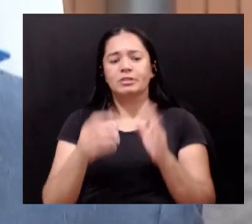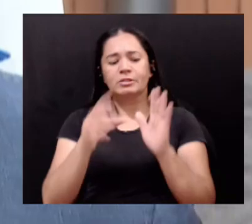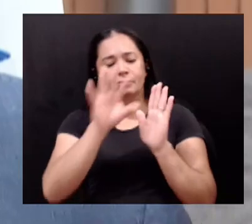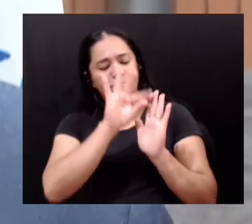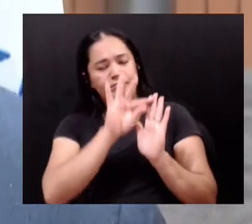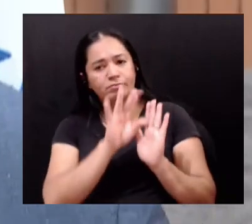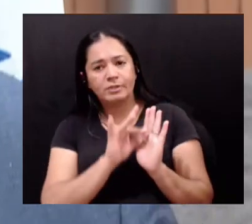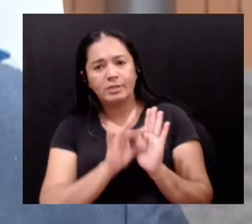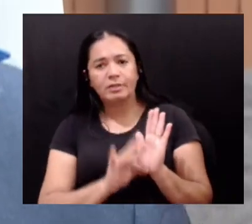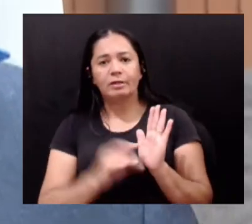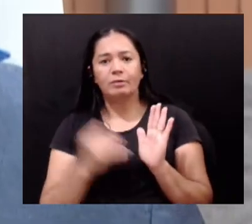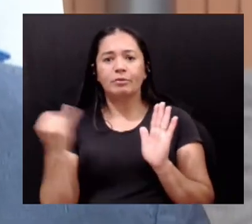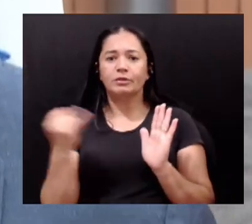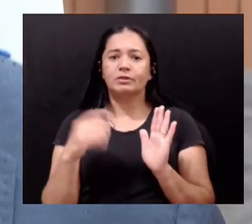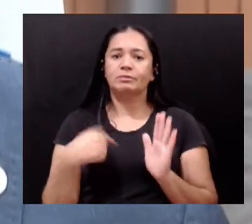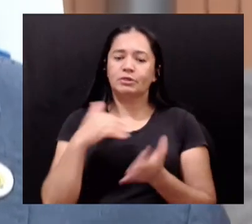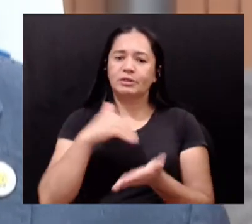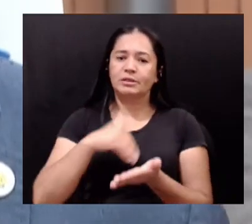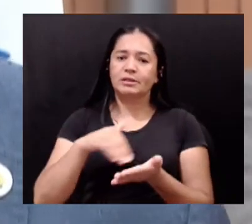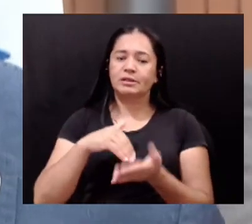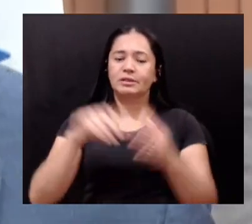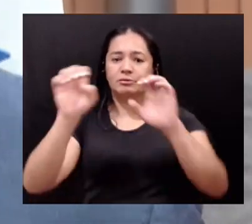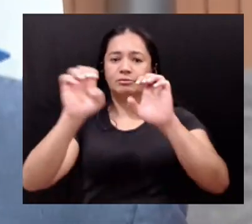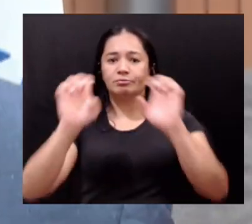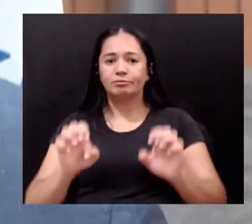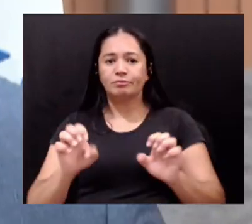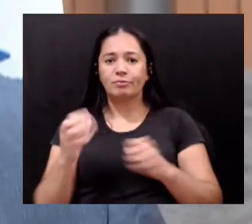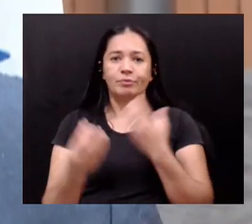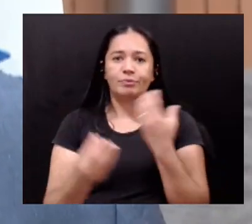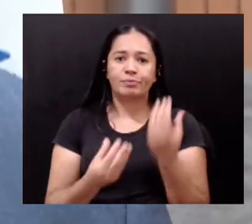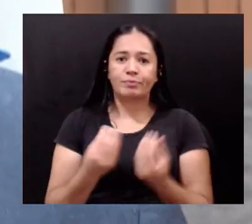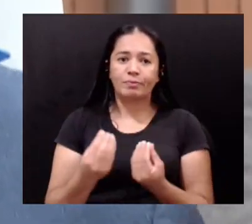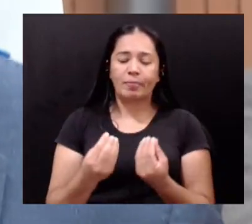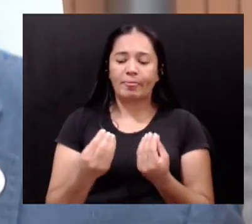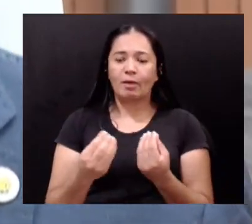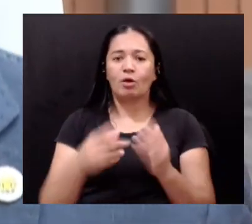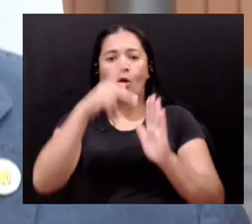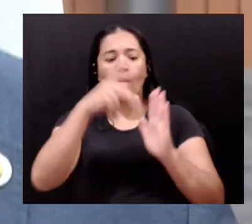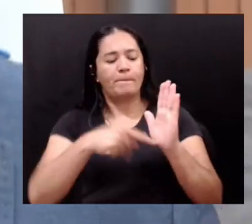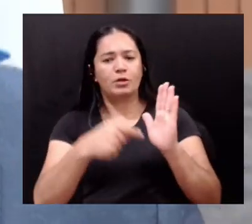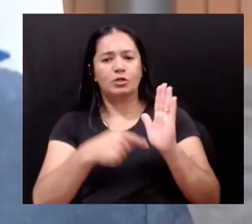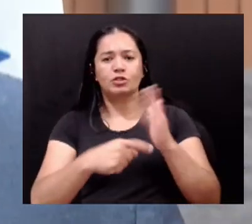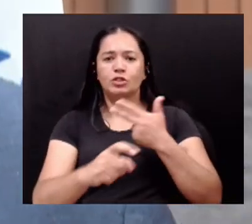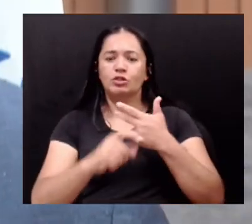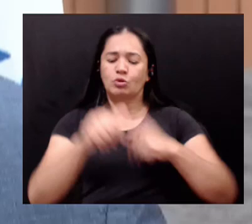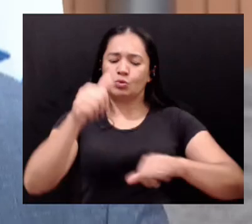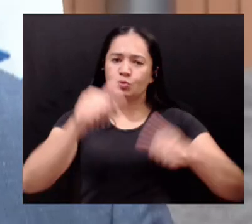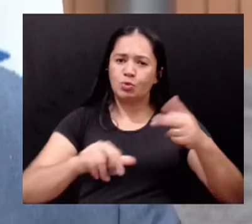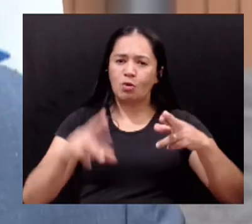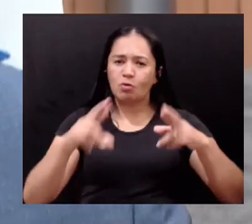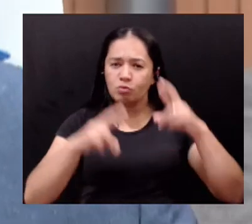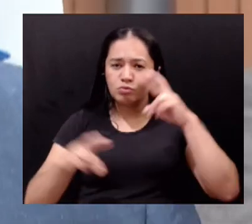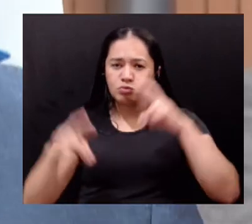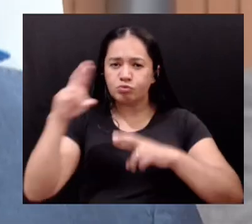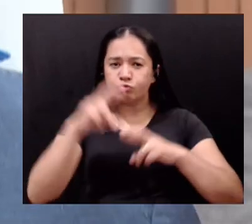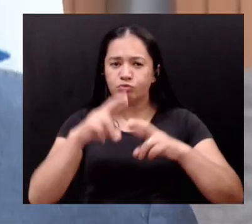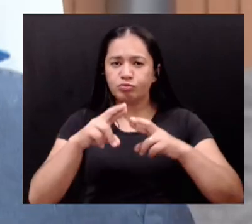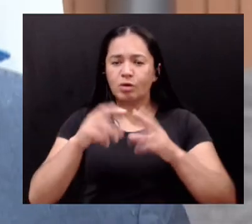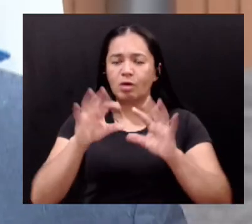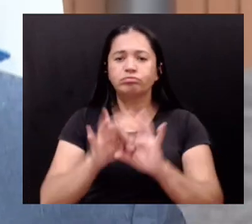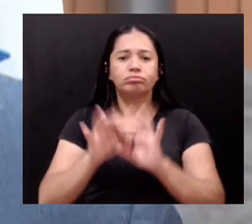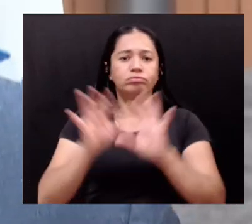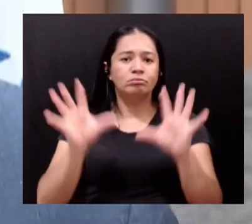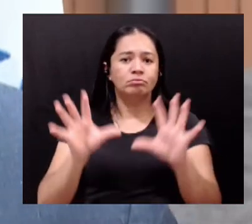de Infraestrutura, como analisar o projeto executivo, fiscalizar, autorizar, ver